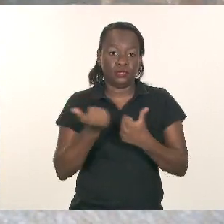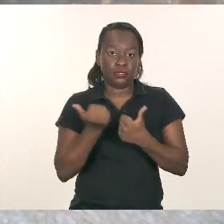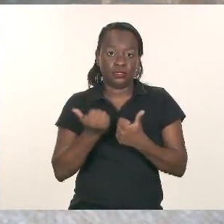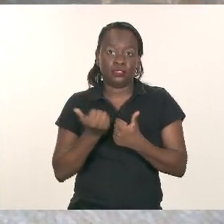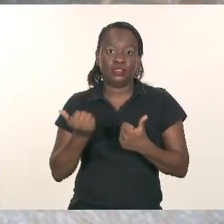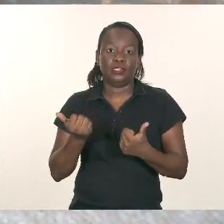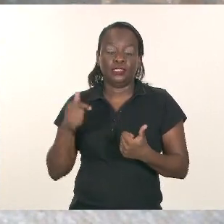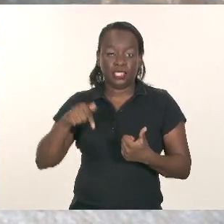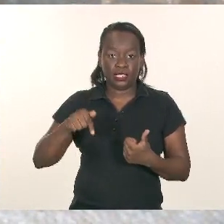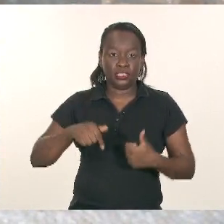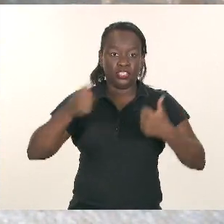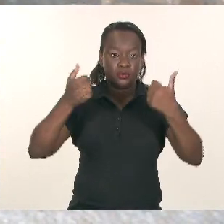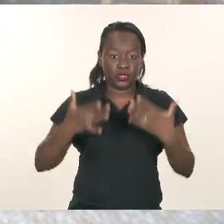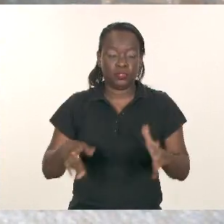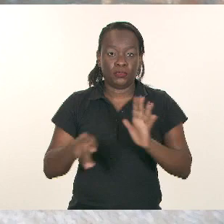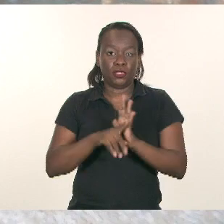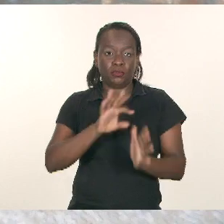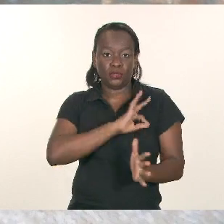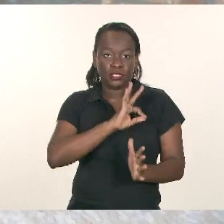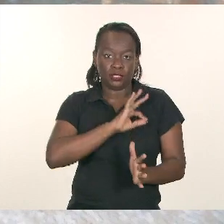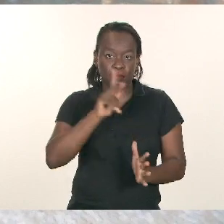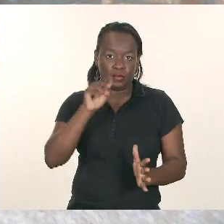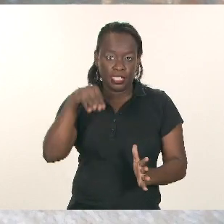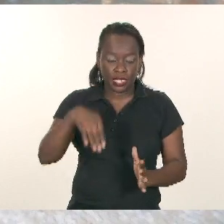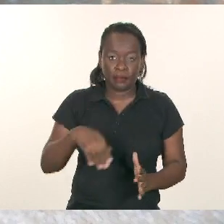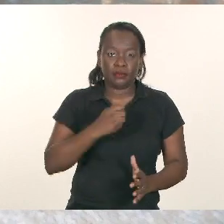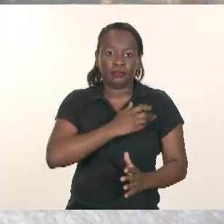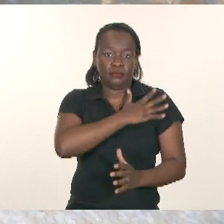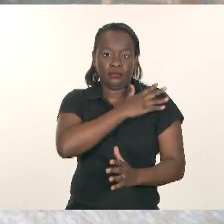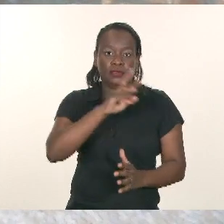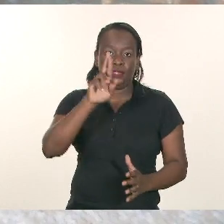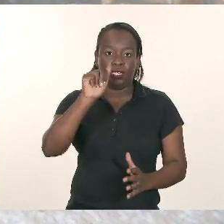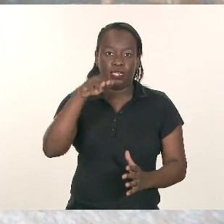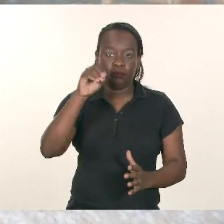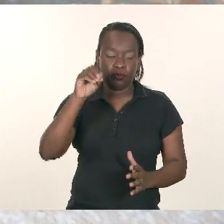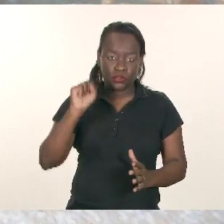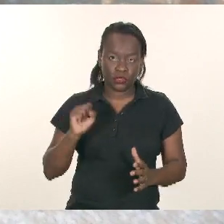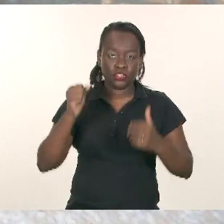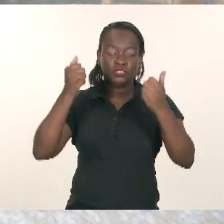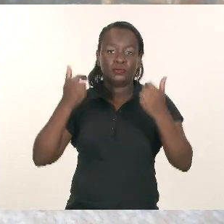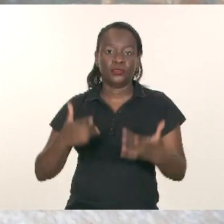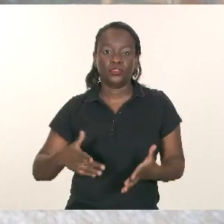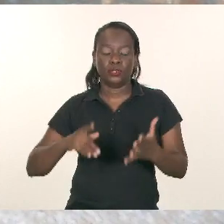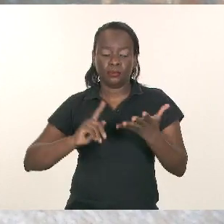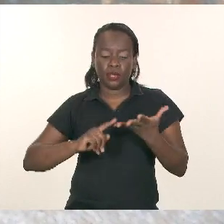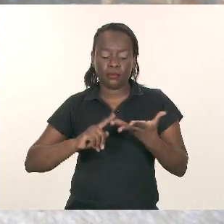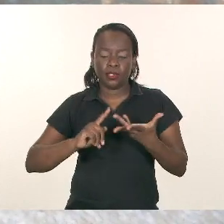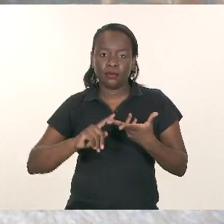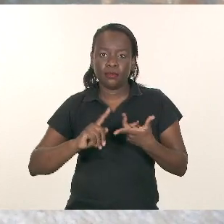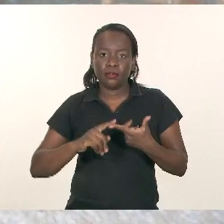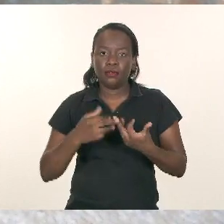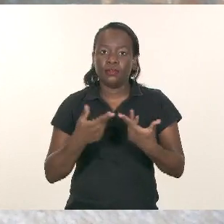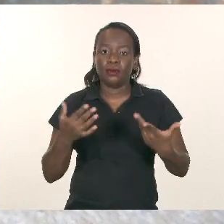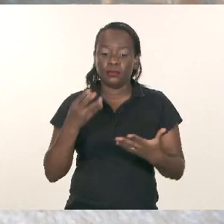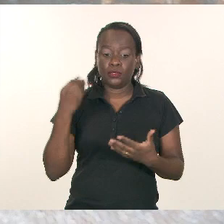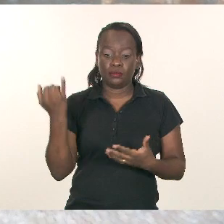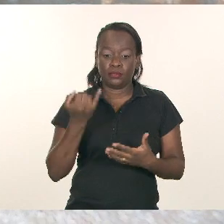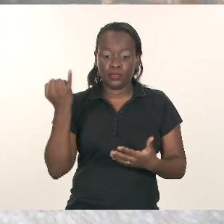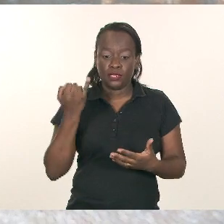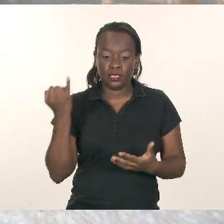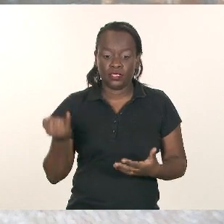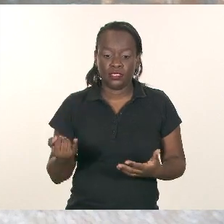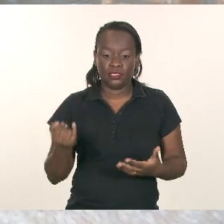assessor aqui da Polícia Militar, o Coronel Ramos, que trouxe elementos muito importantes no